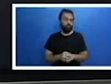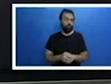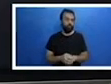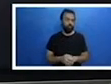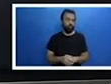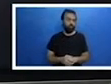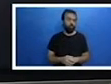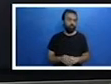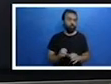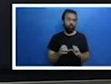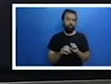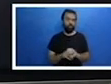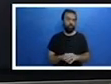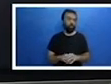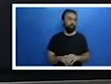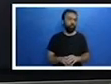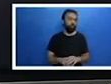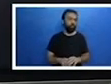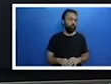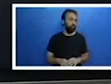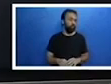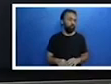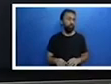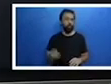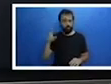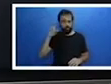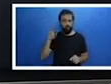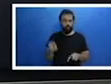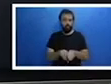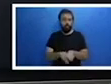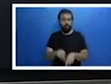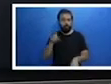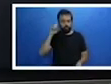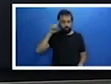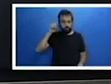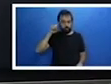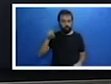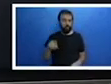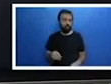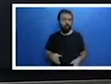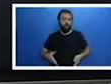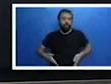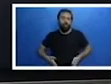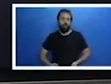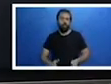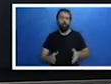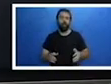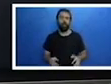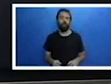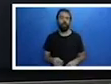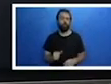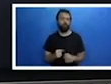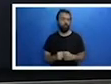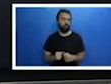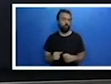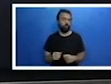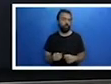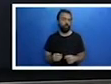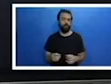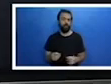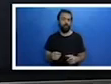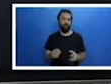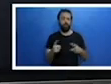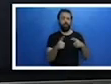que nós podemos chamar de ginástica? A história, como ela surgiu, de onde ela veio, os tipos que